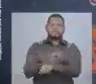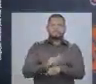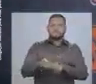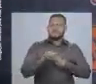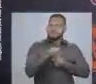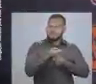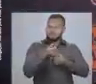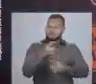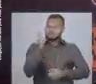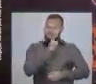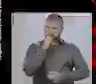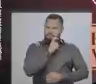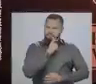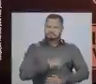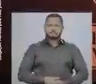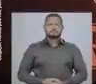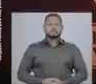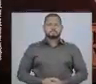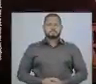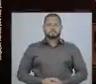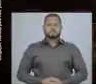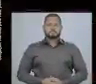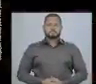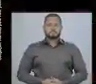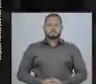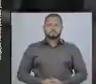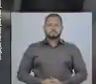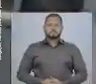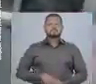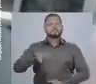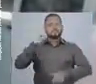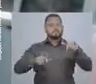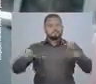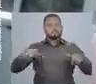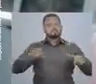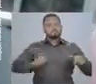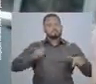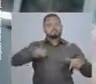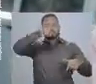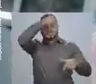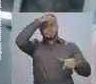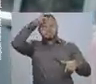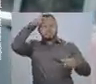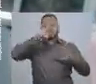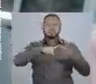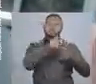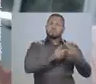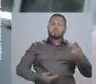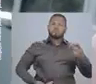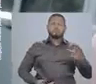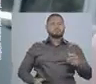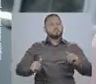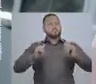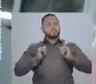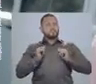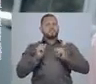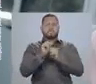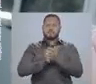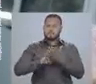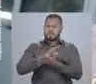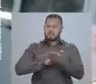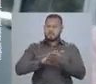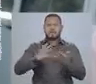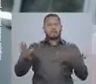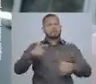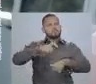inventam tanta fake news contra Lula? Eles estão na prefeitura, estão no governo e não fazem nada pelo povo.